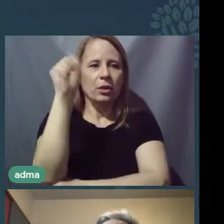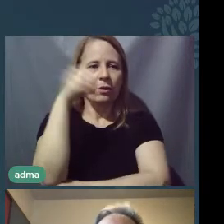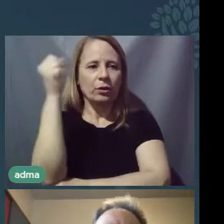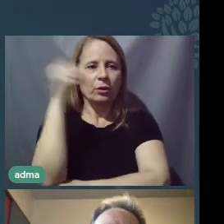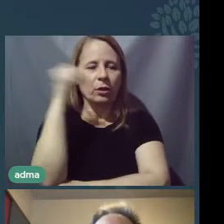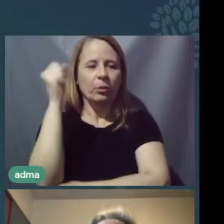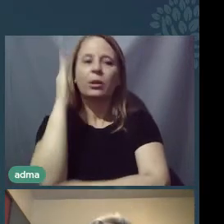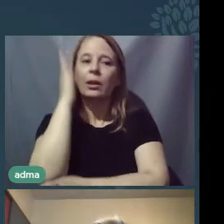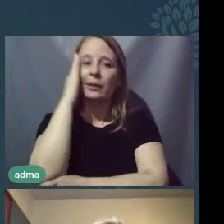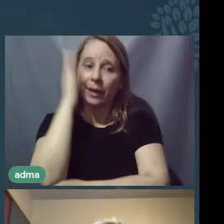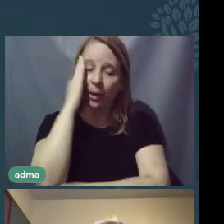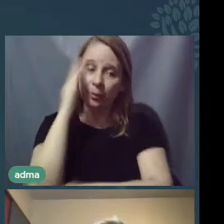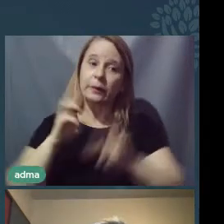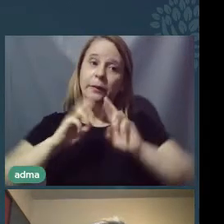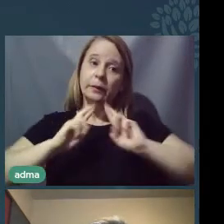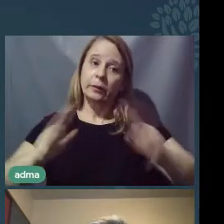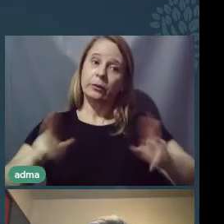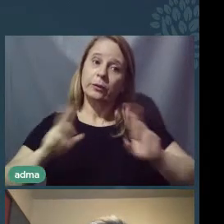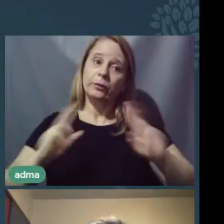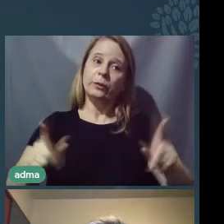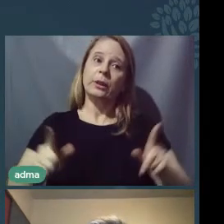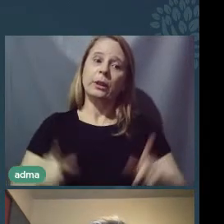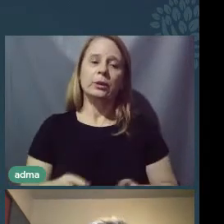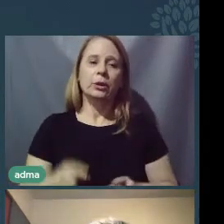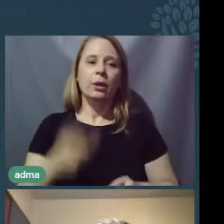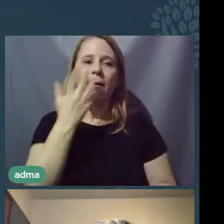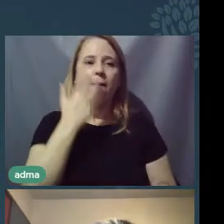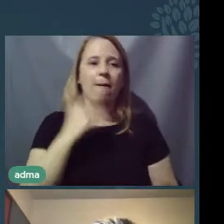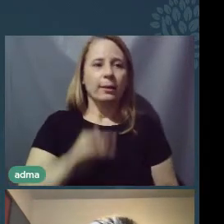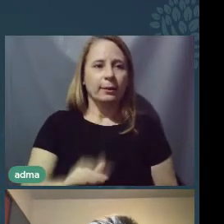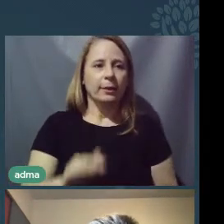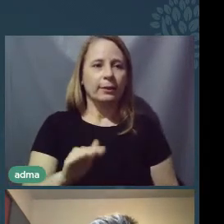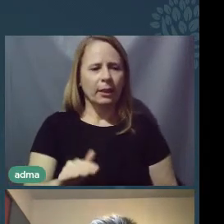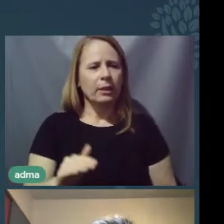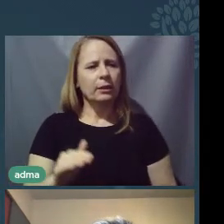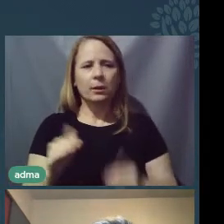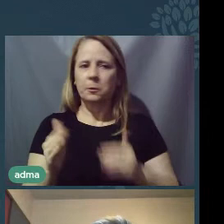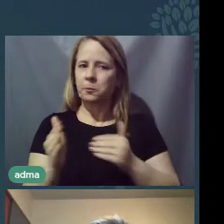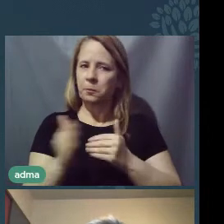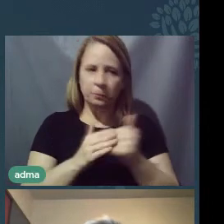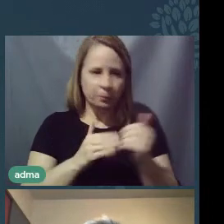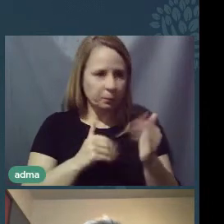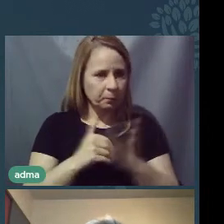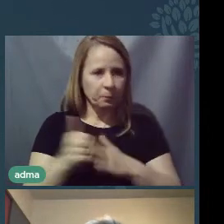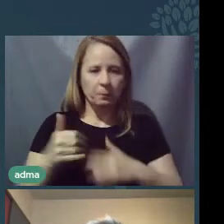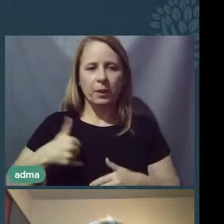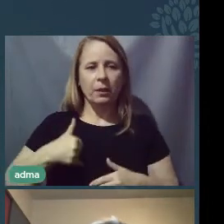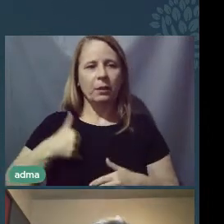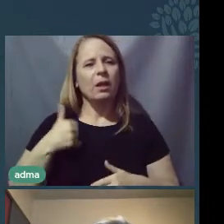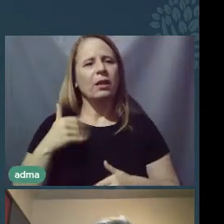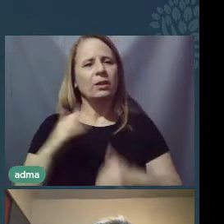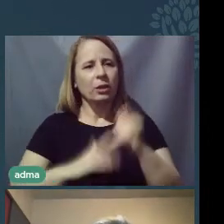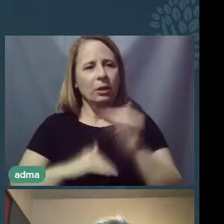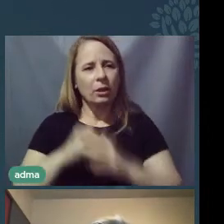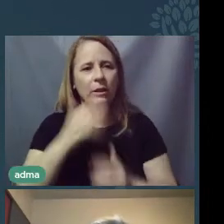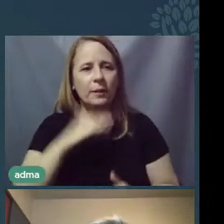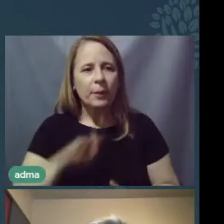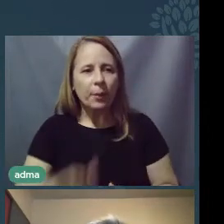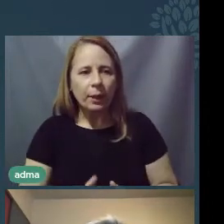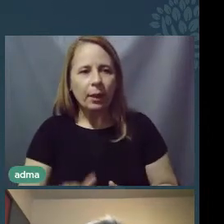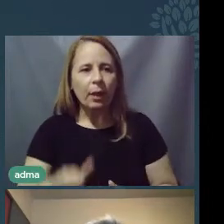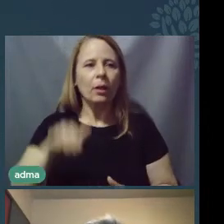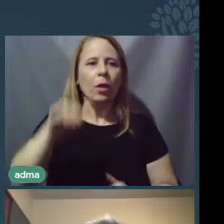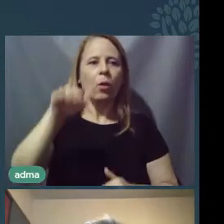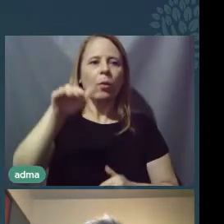as coisas são um pouco diferentes. Nas crianças, independentemente da idade, crianças pequenas ou crianças